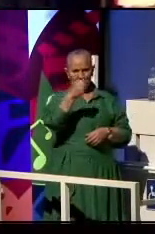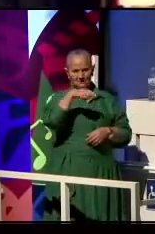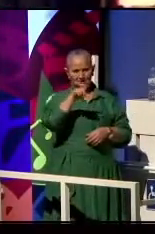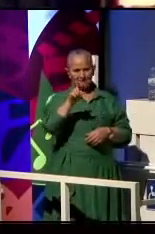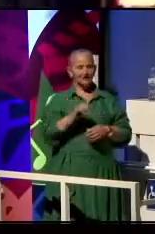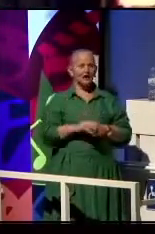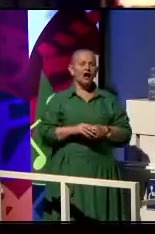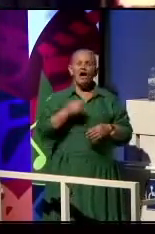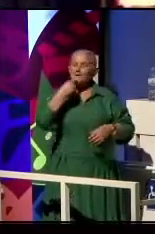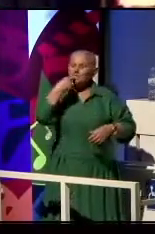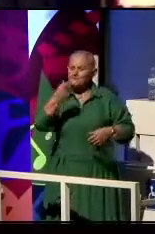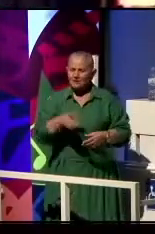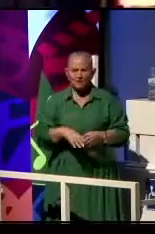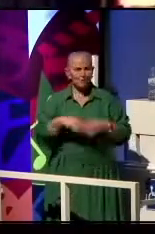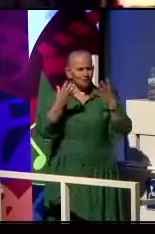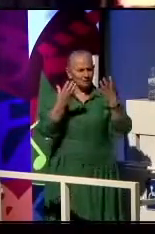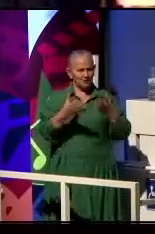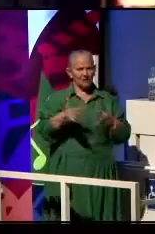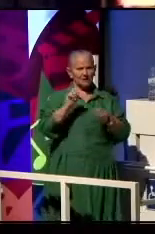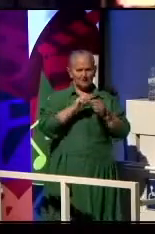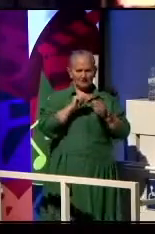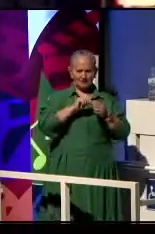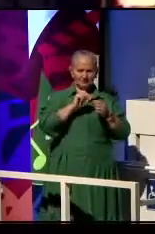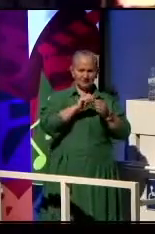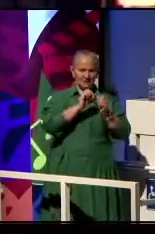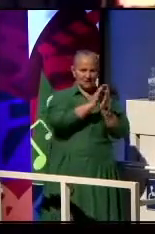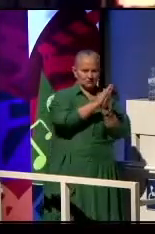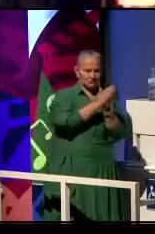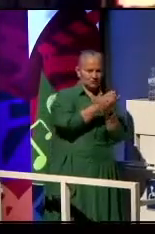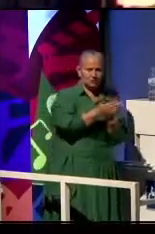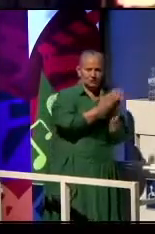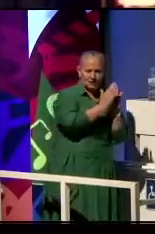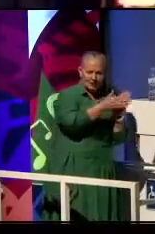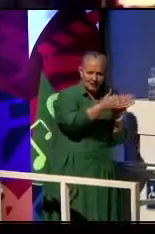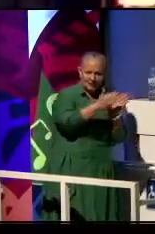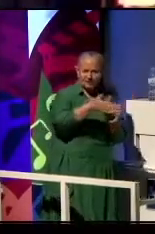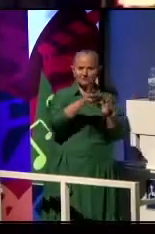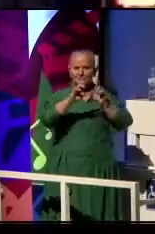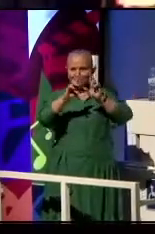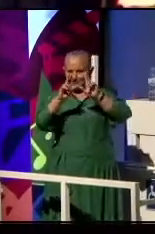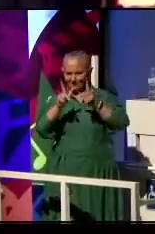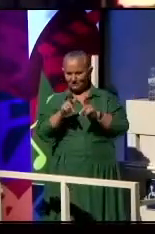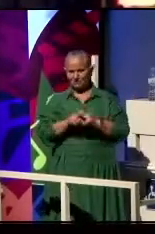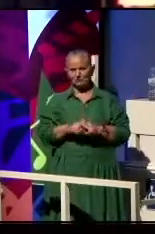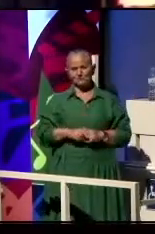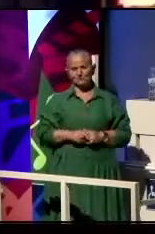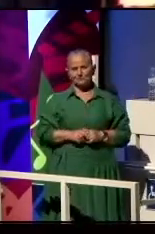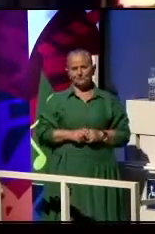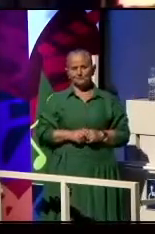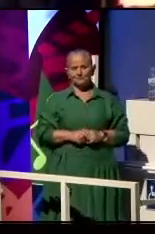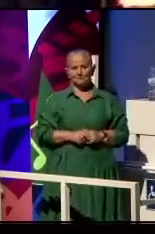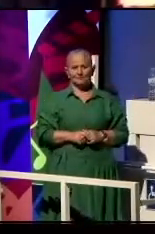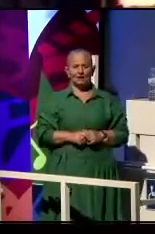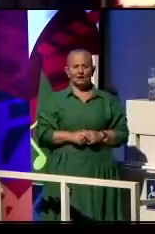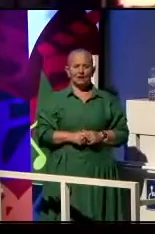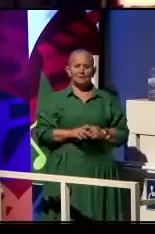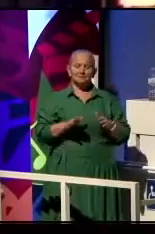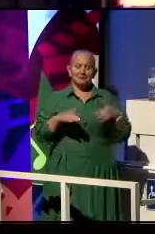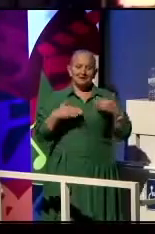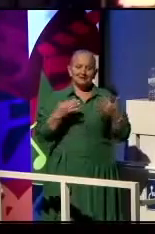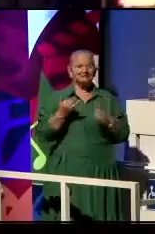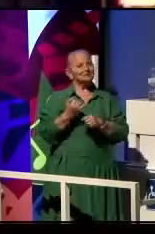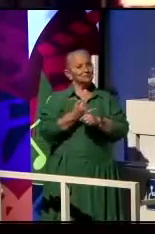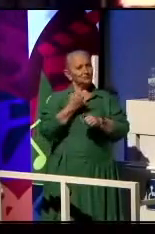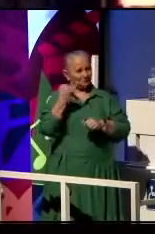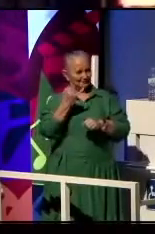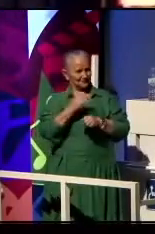estão de pé. Se você fizesse algo relacionado ao Clube da Esquina. E foi muito interessante, porque uma francesa cantou em